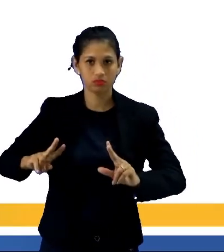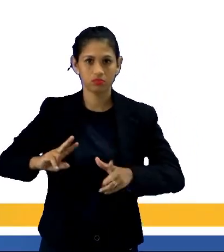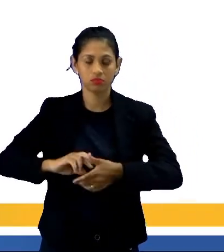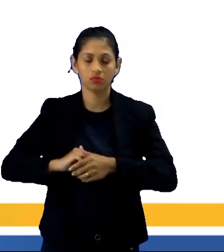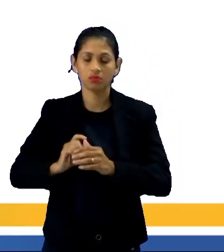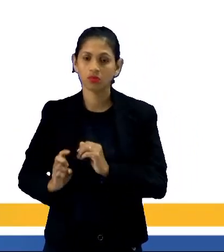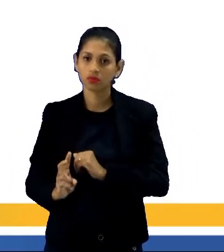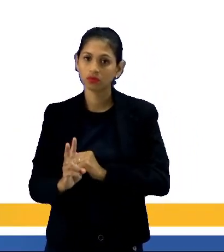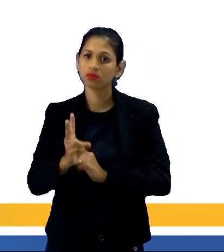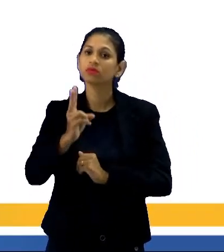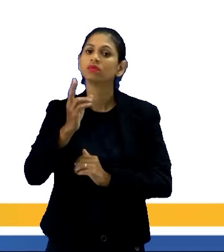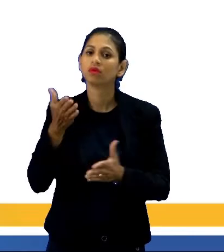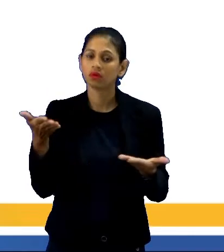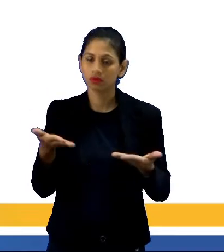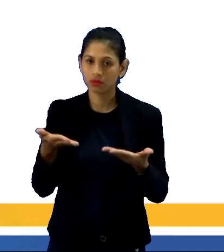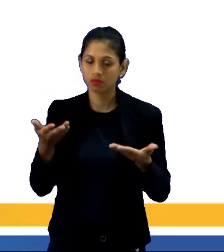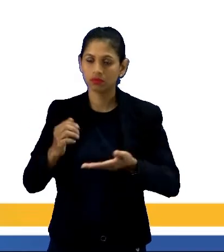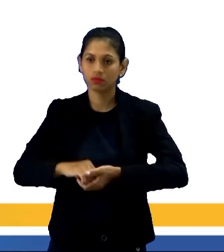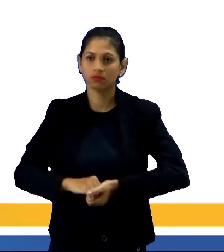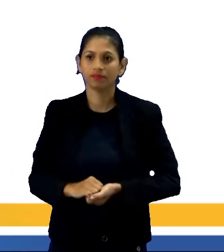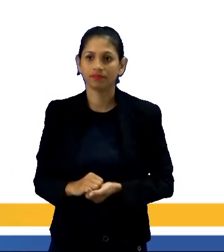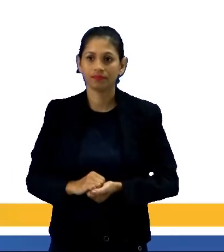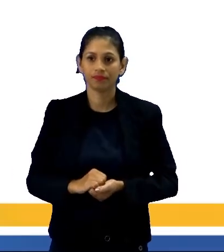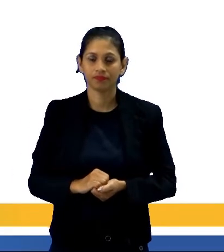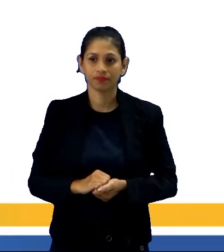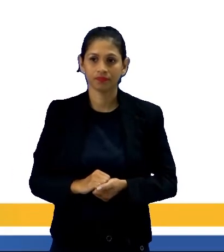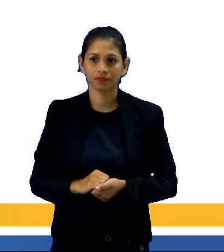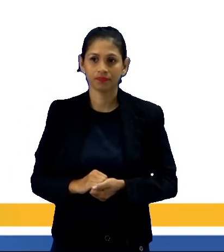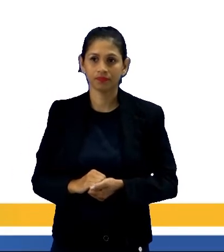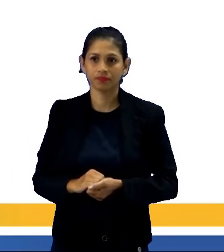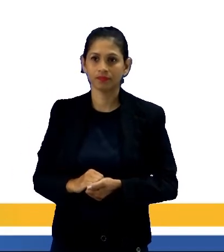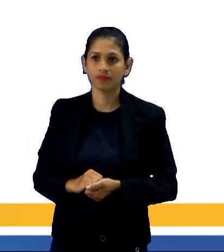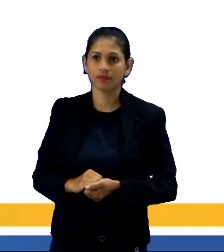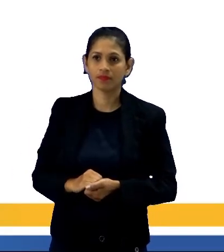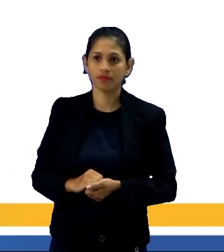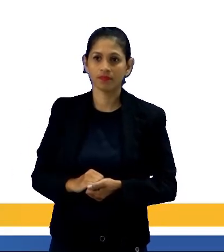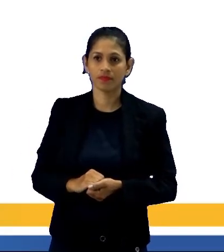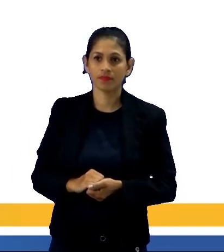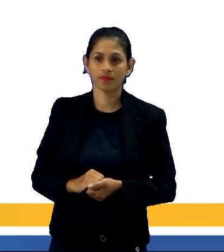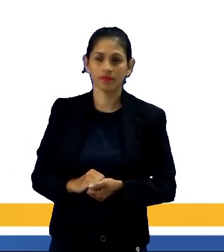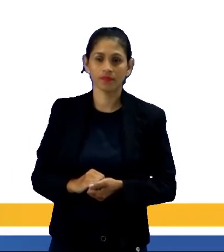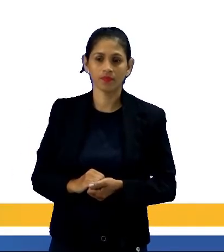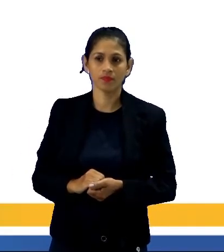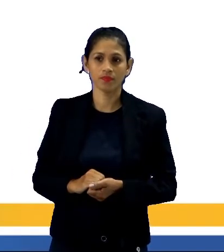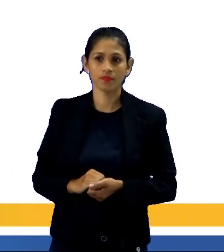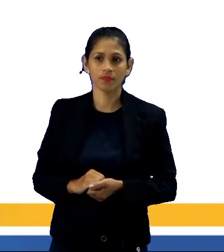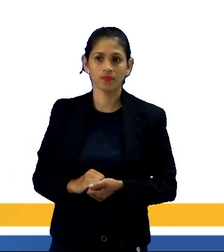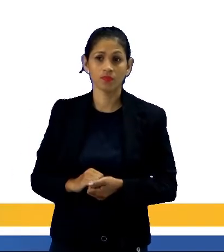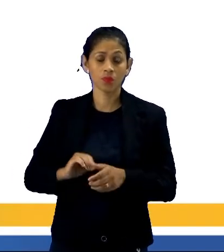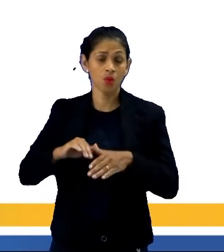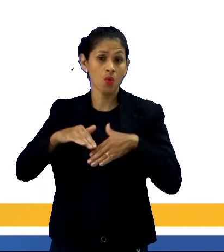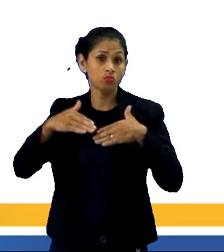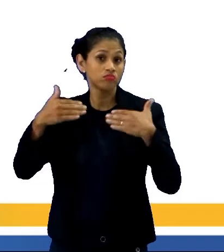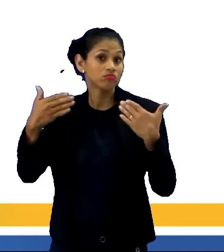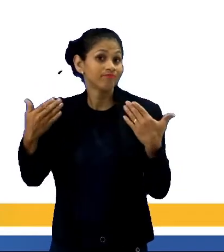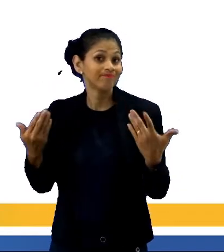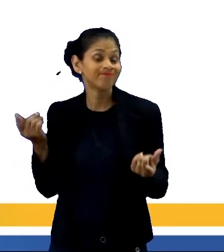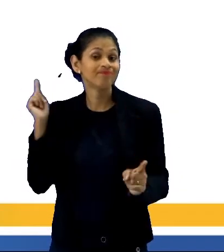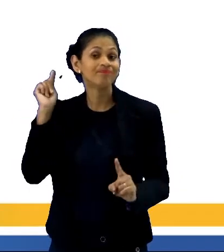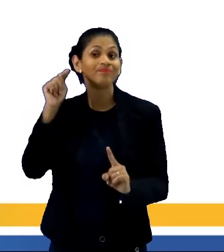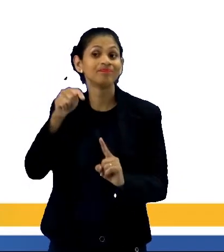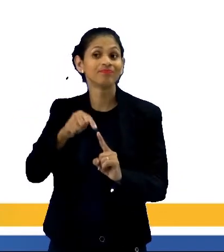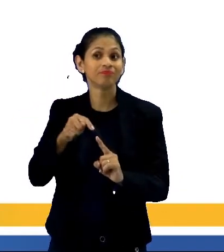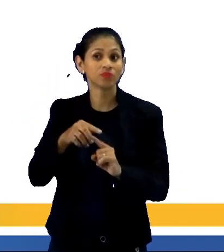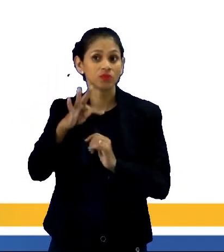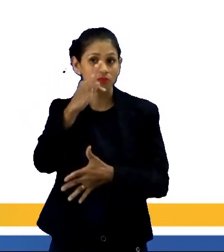vamos dar continuidade agora, tá bom? Continuando, prestando atenção na aula. Olha só, gente, qual a